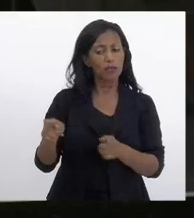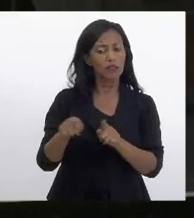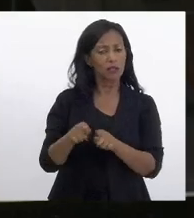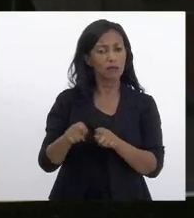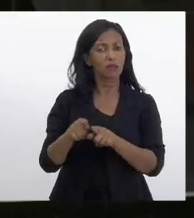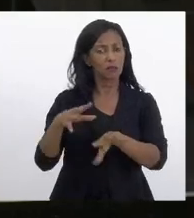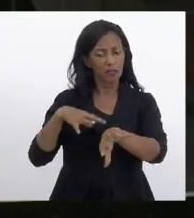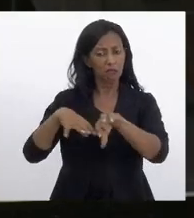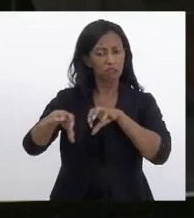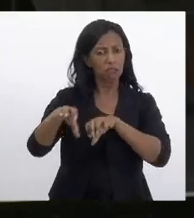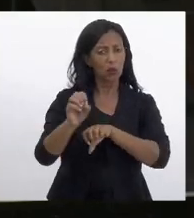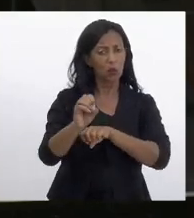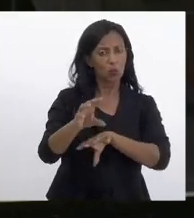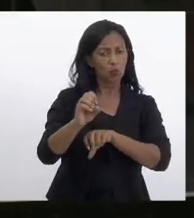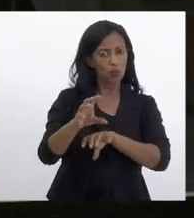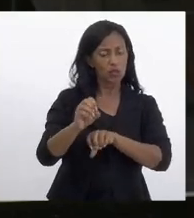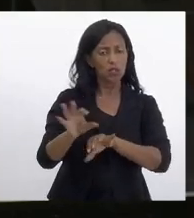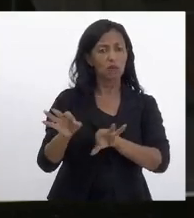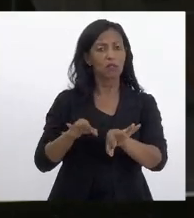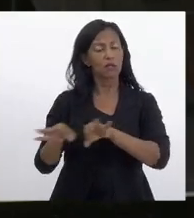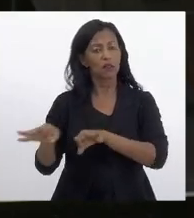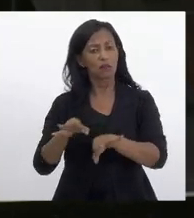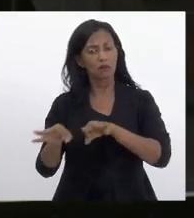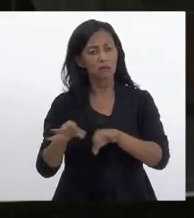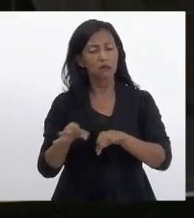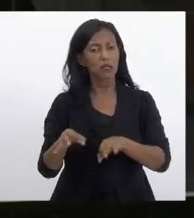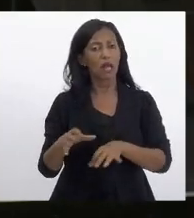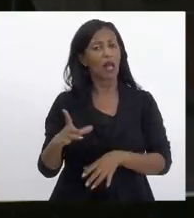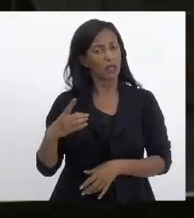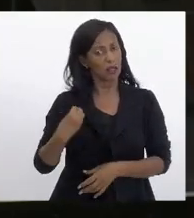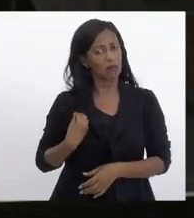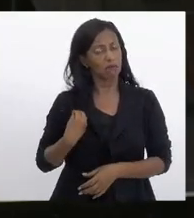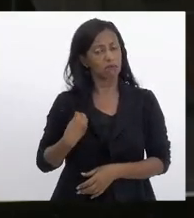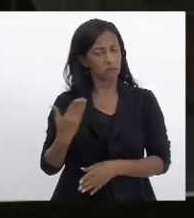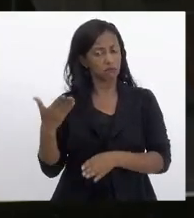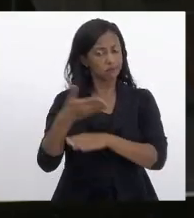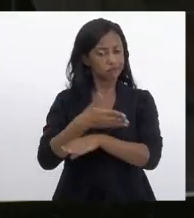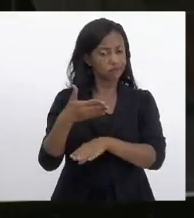forma híbrida e também a forma até presencial.